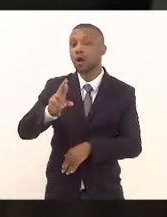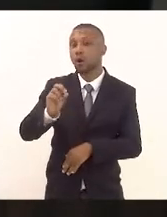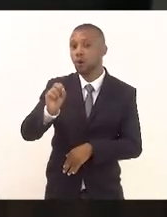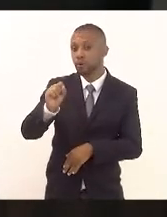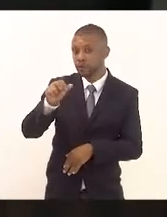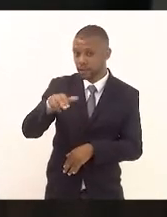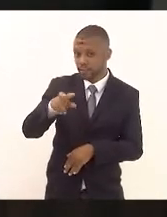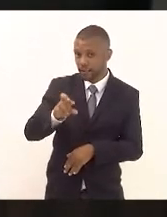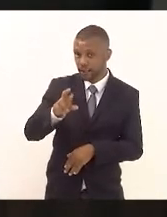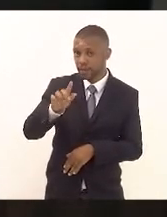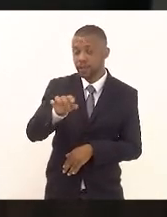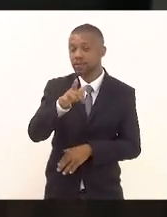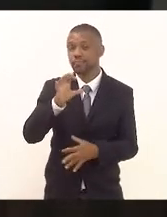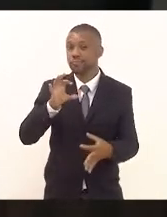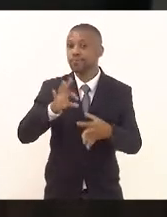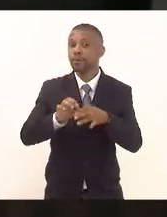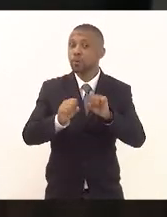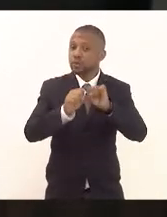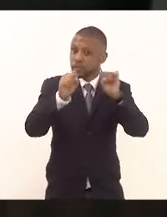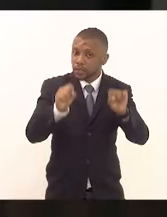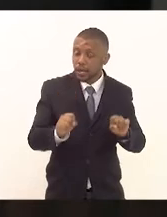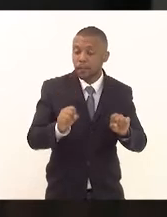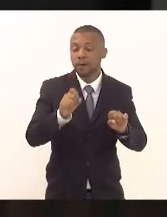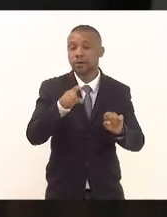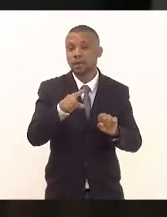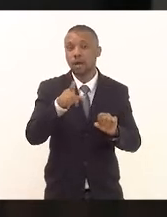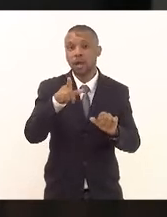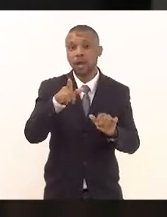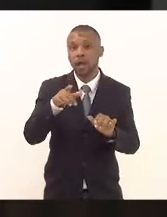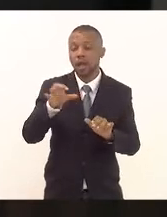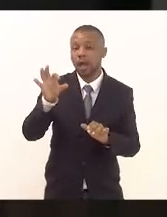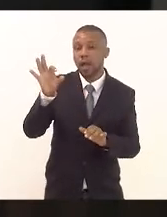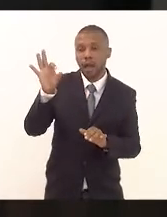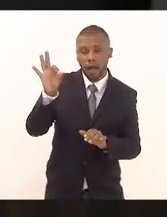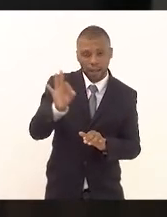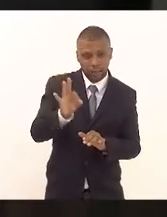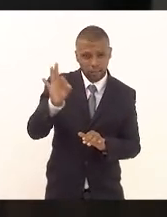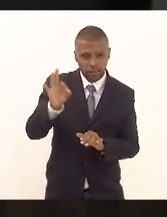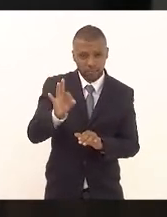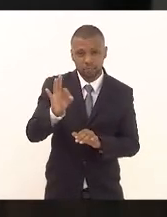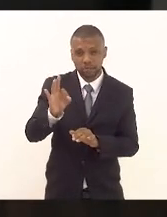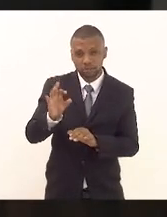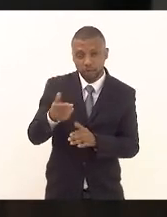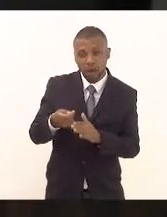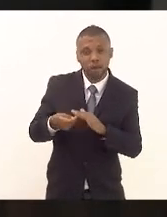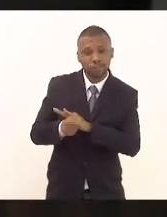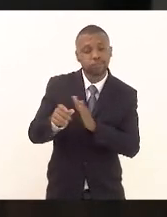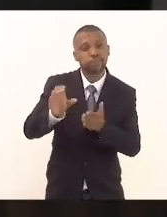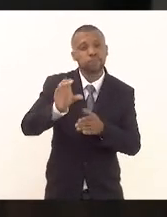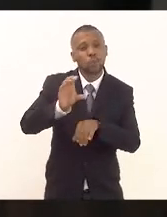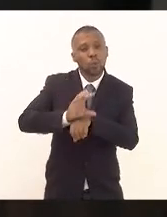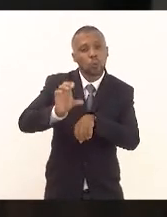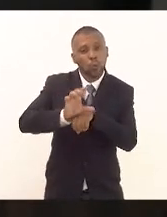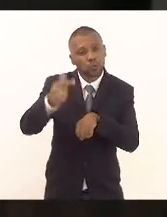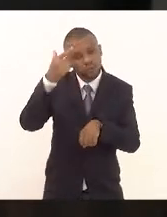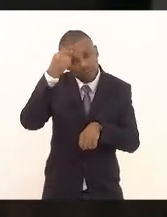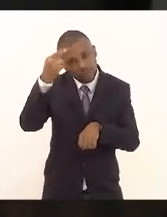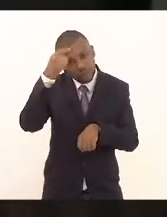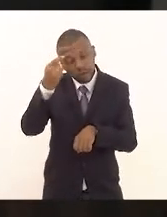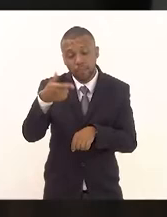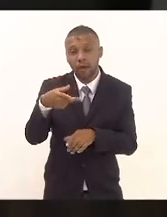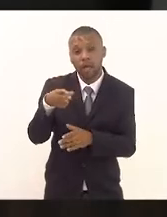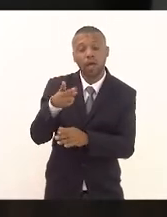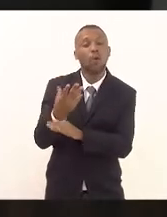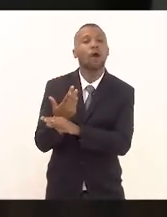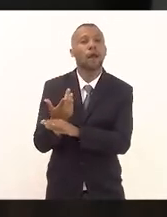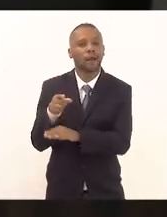sobre o sistema Arco-Sul, sistema de acreditação regional de curso de graduação de medicina do Mercosul no âmbito da Universidade do Estado do Rio de Janeiro,